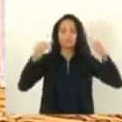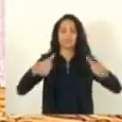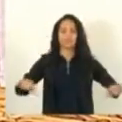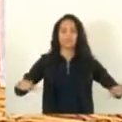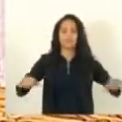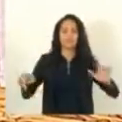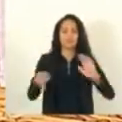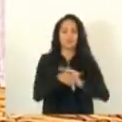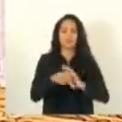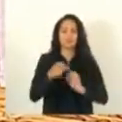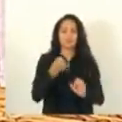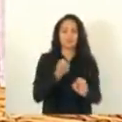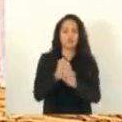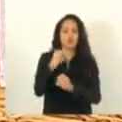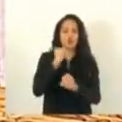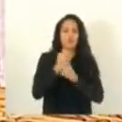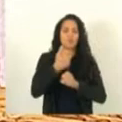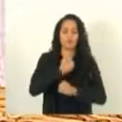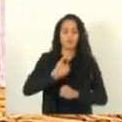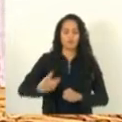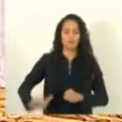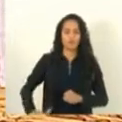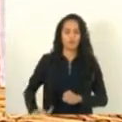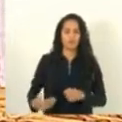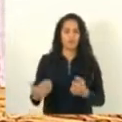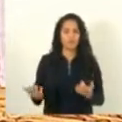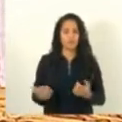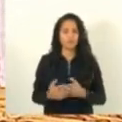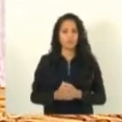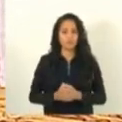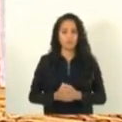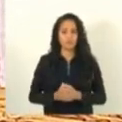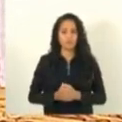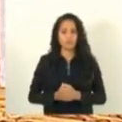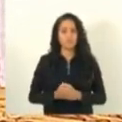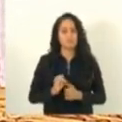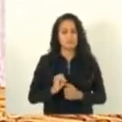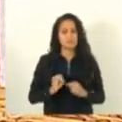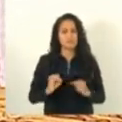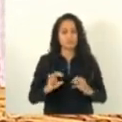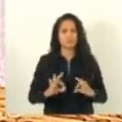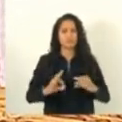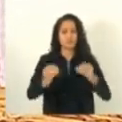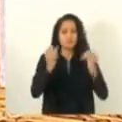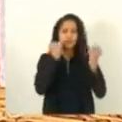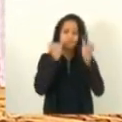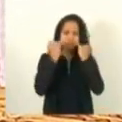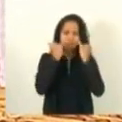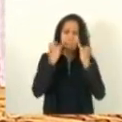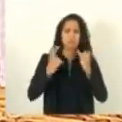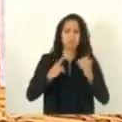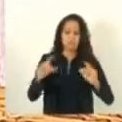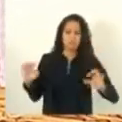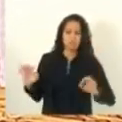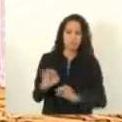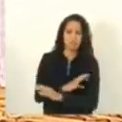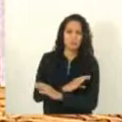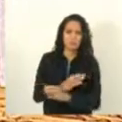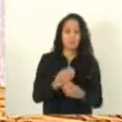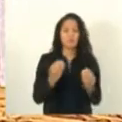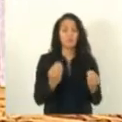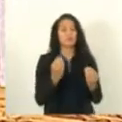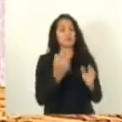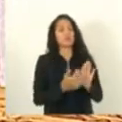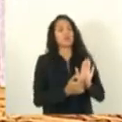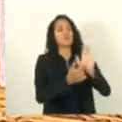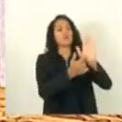do governo. Por que é que é, se houvesse todas essas informações, por que que eu estaria apresentando